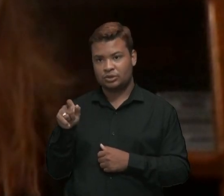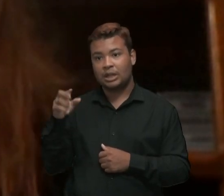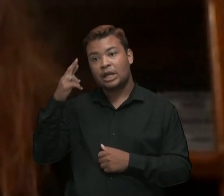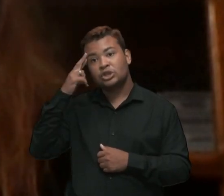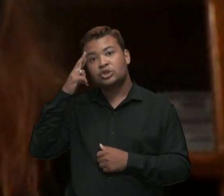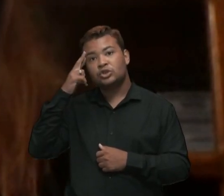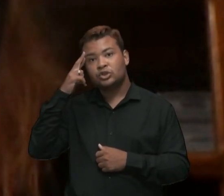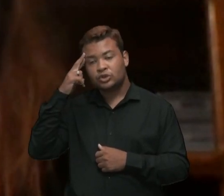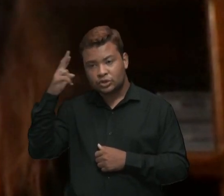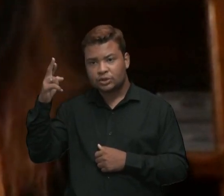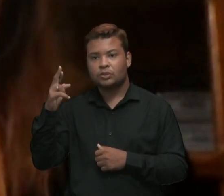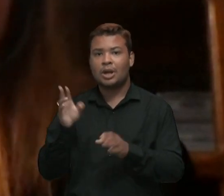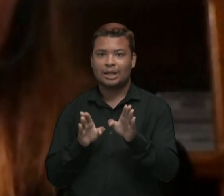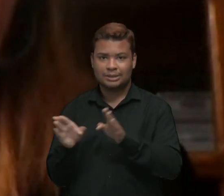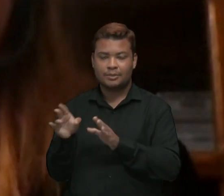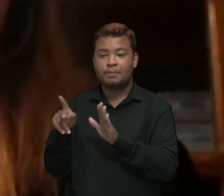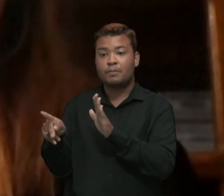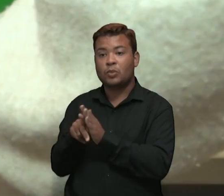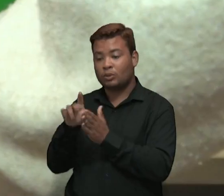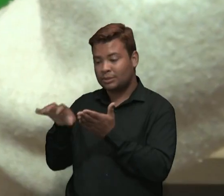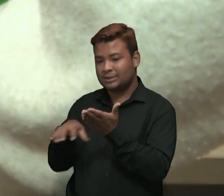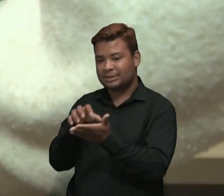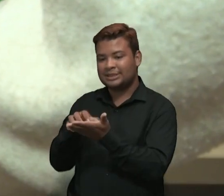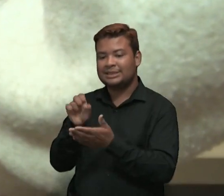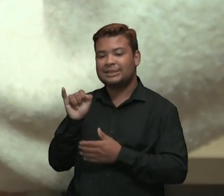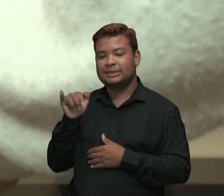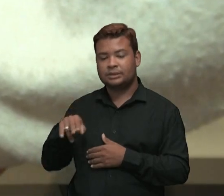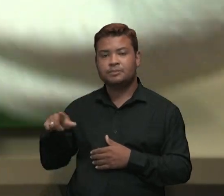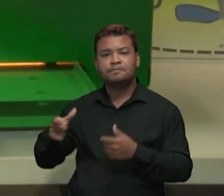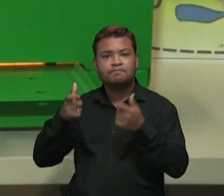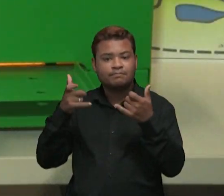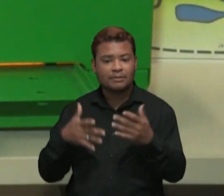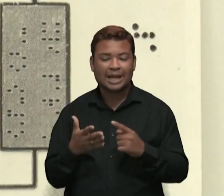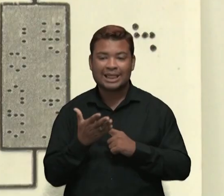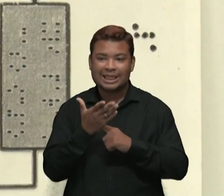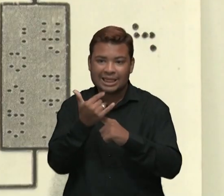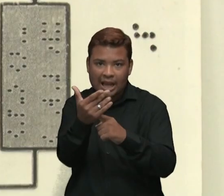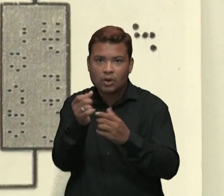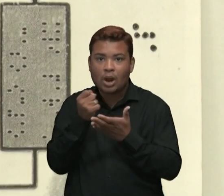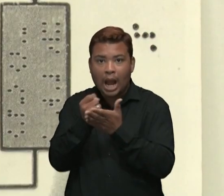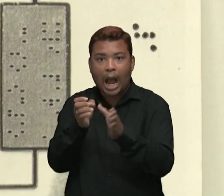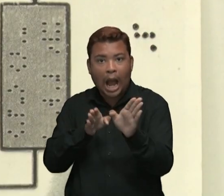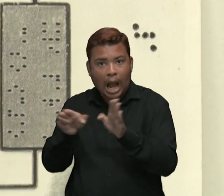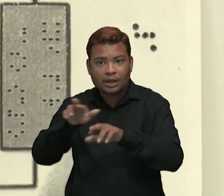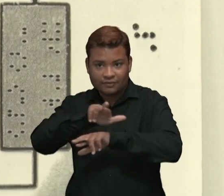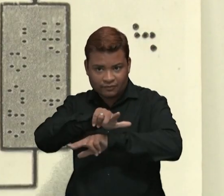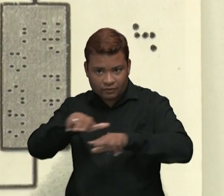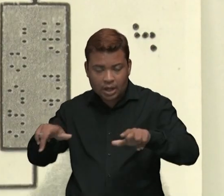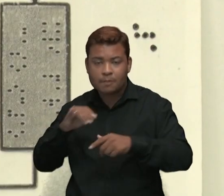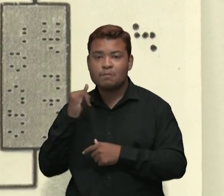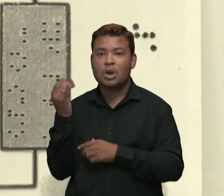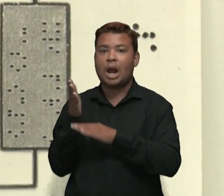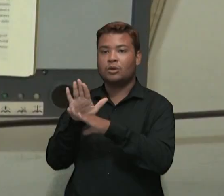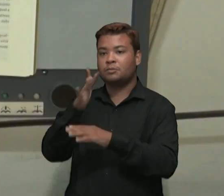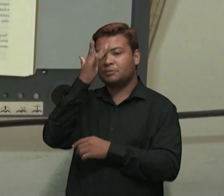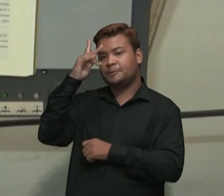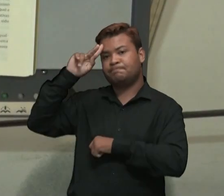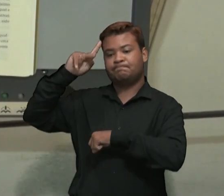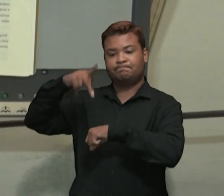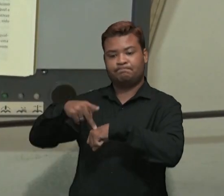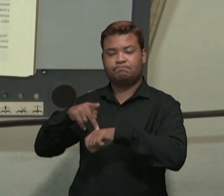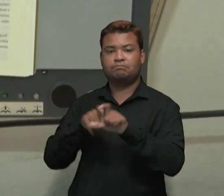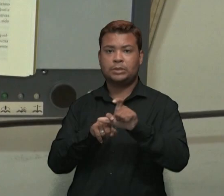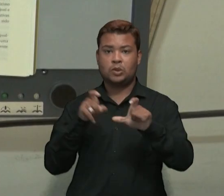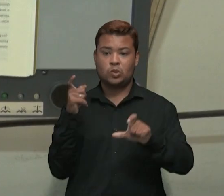da Secretaria de Inclusão da UFG, tecnologias assistivas são importantes para garantir a independência,